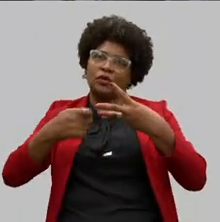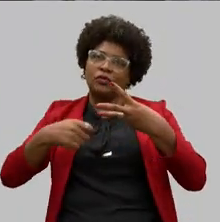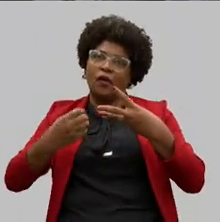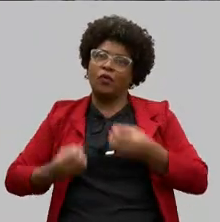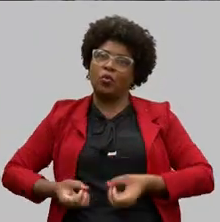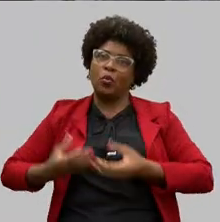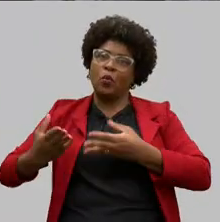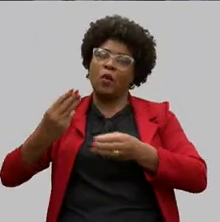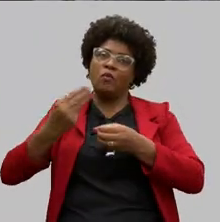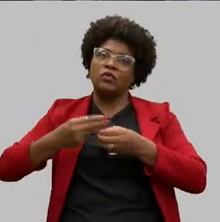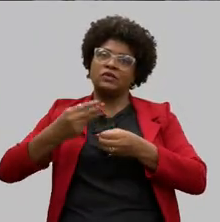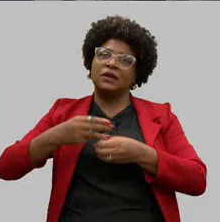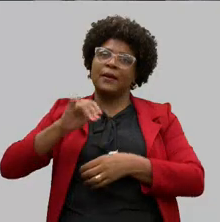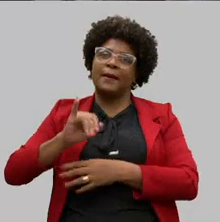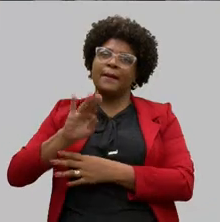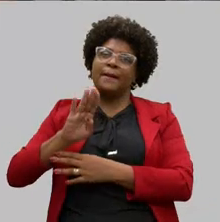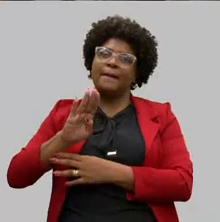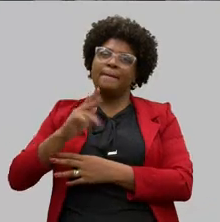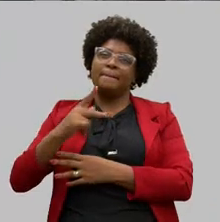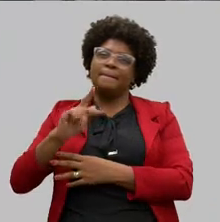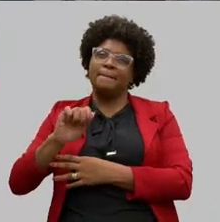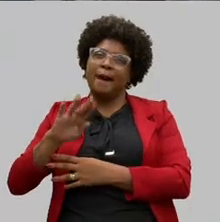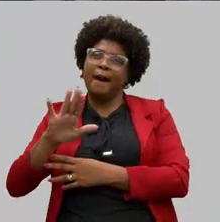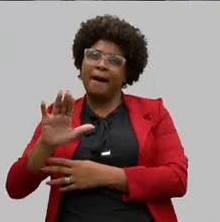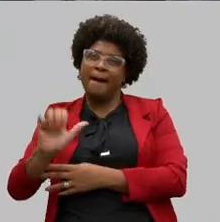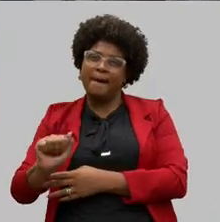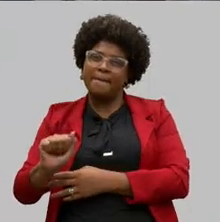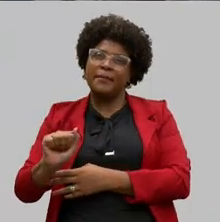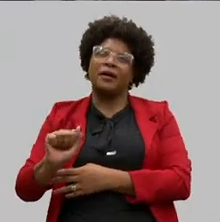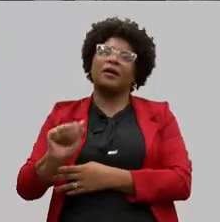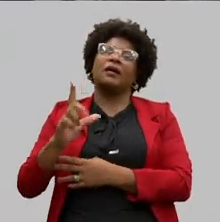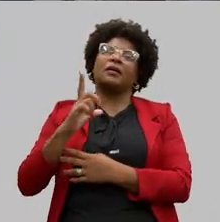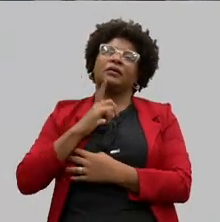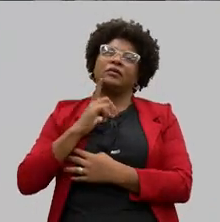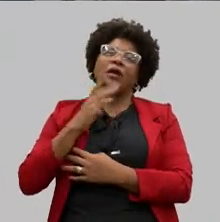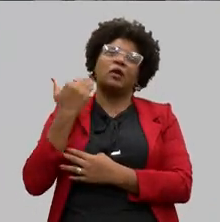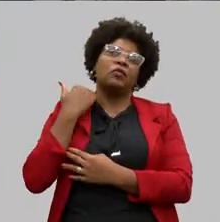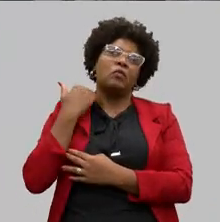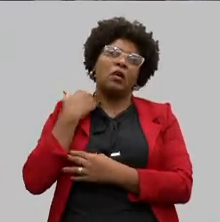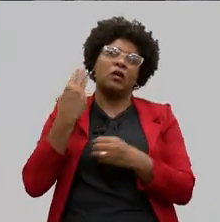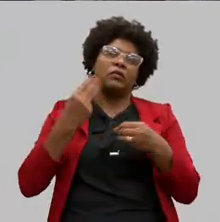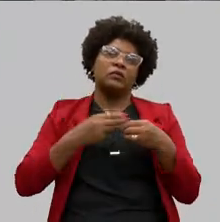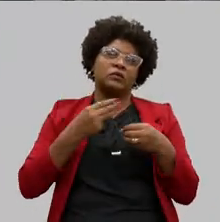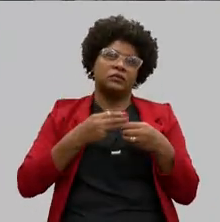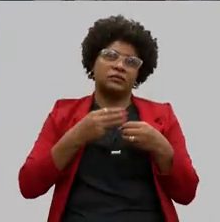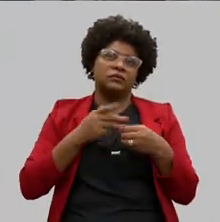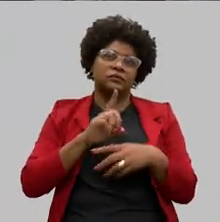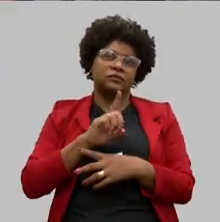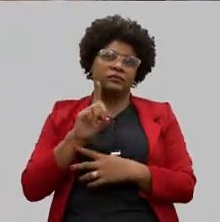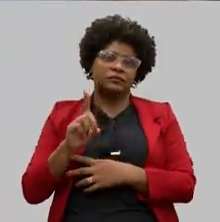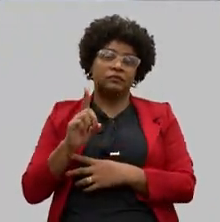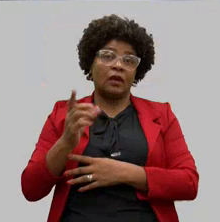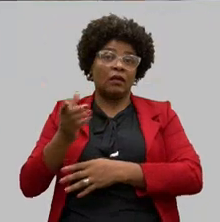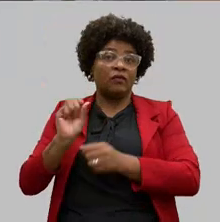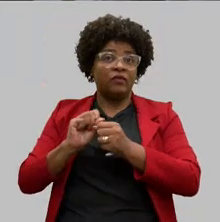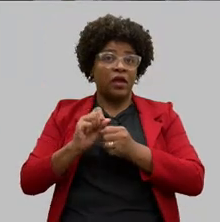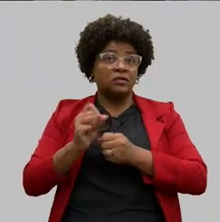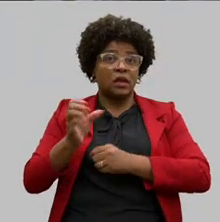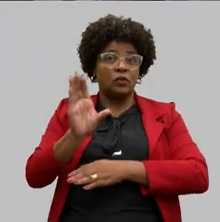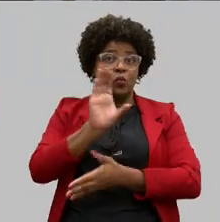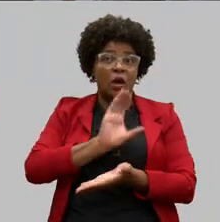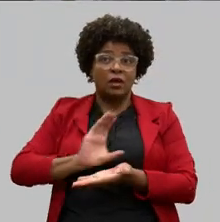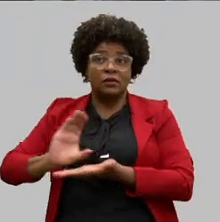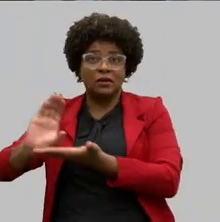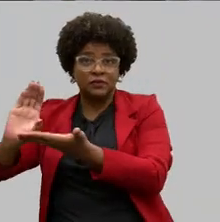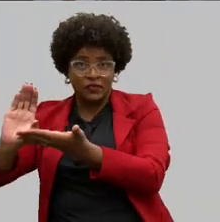paba a fim de que passe a integrar o perímetro urbano do município como via urbana na transferência da titularidade do